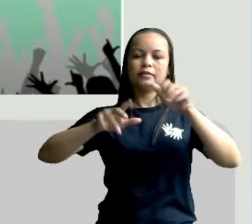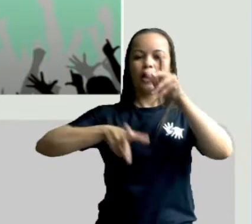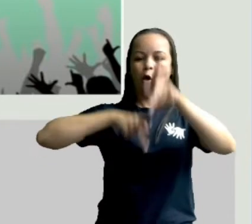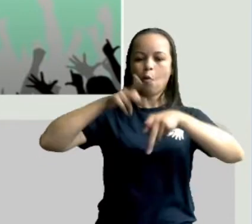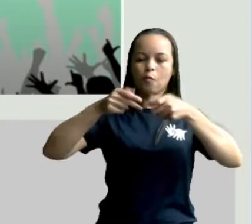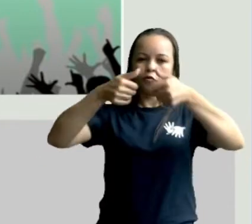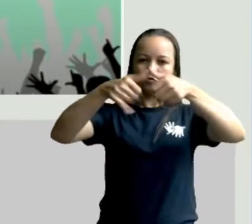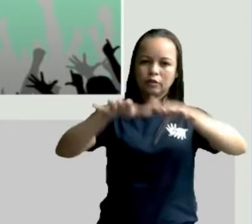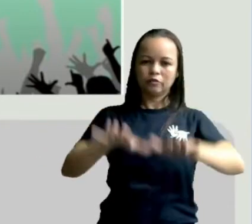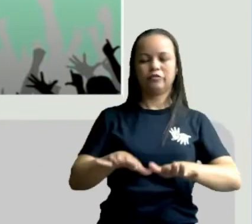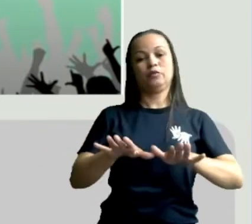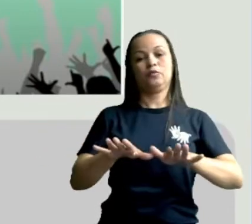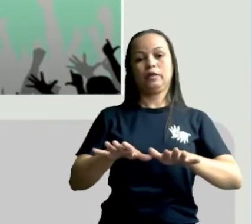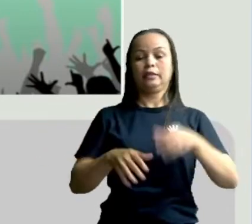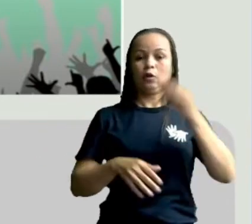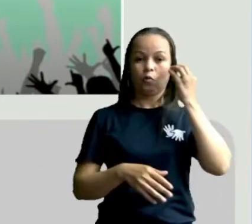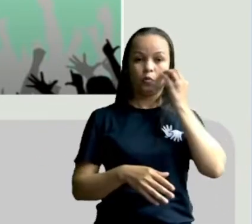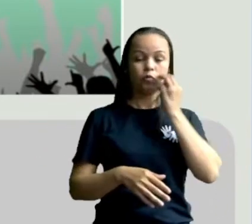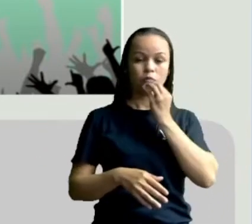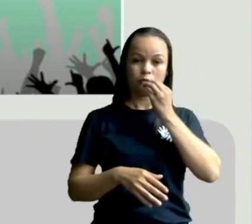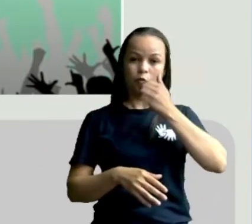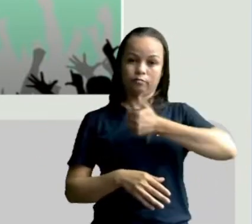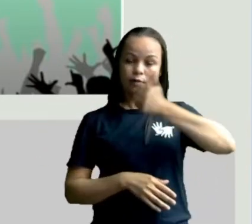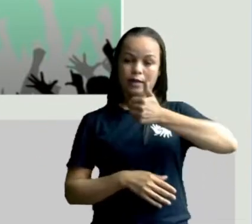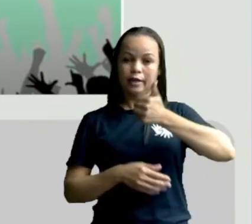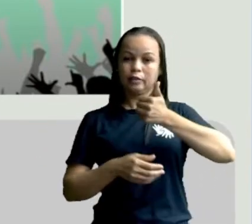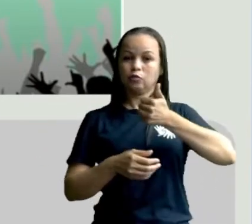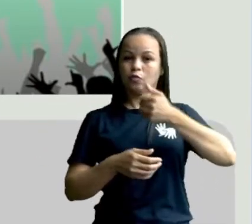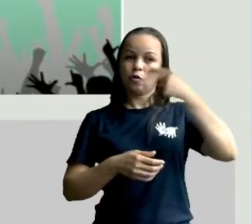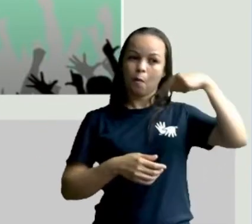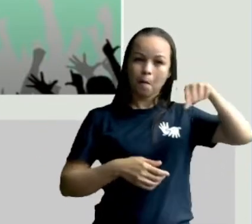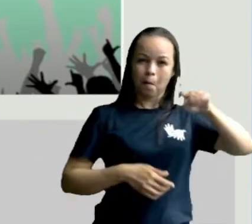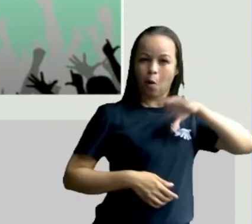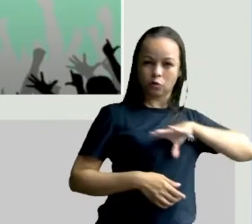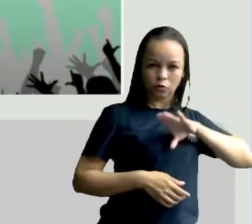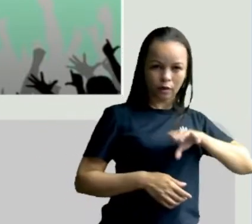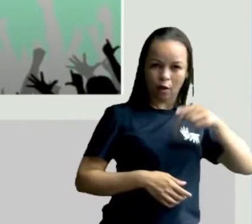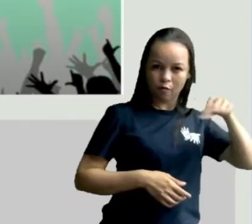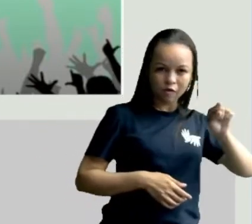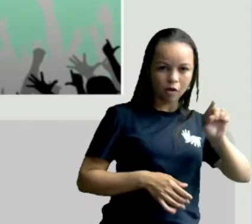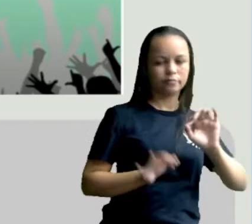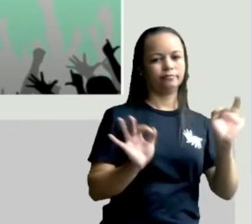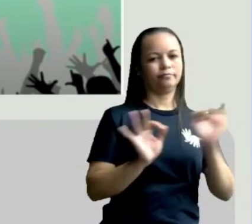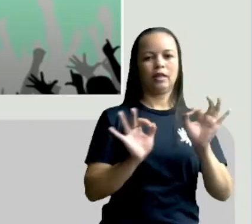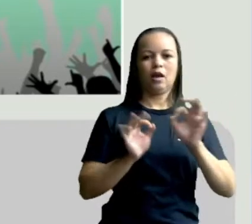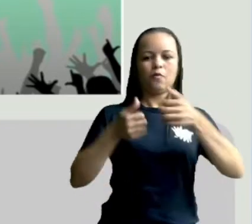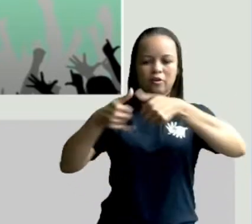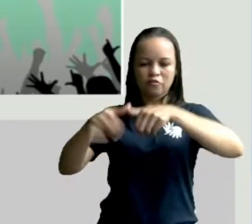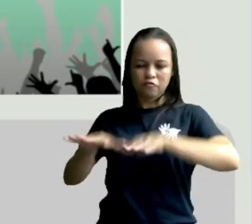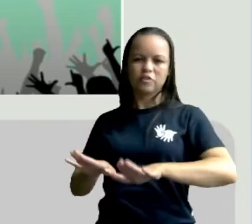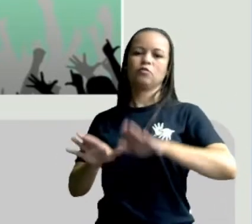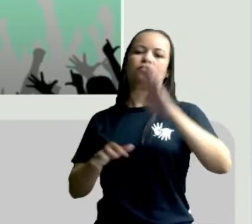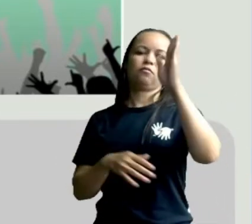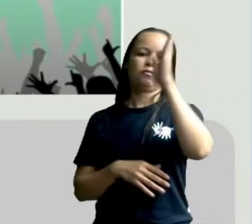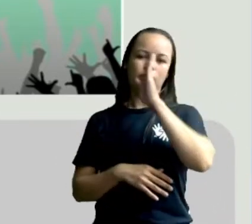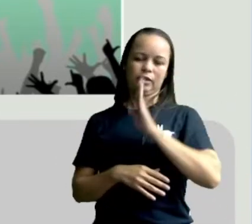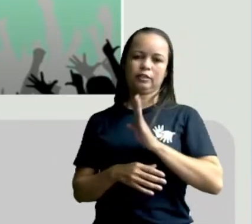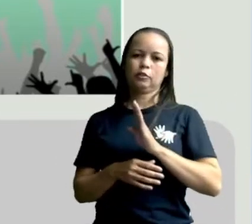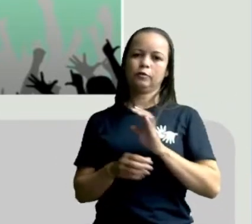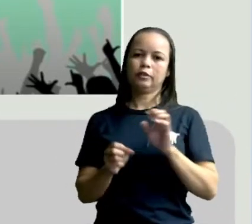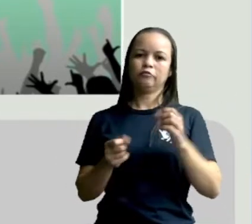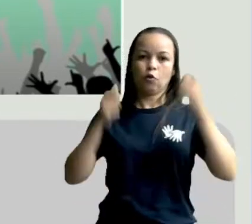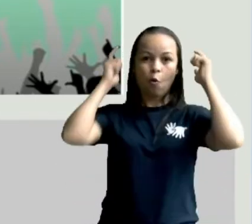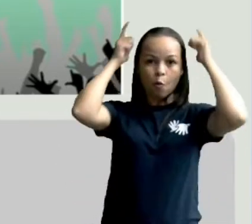foi mais para Portugal e ficou aqui no Brasil. Isso deixou Dom João, o pai dele, muito